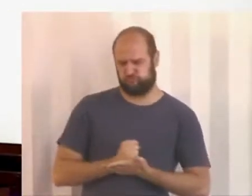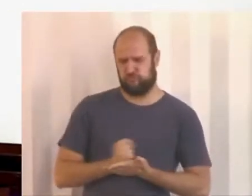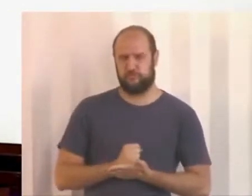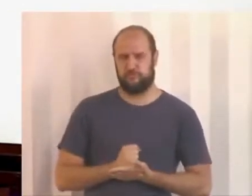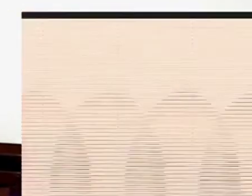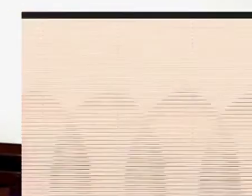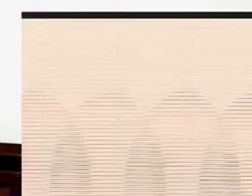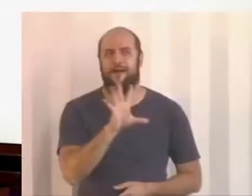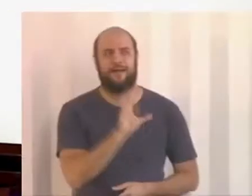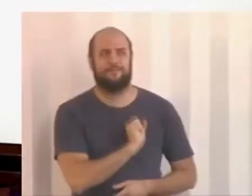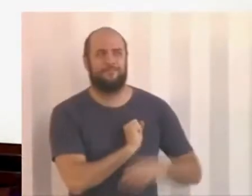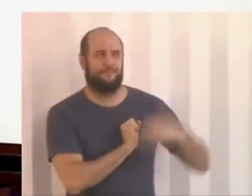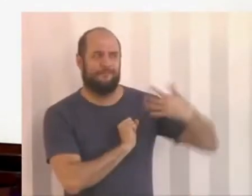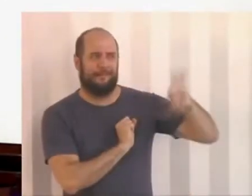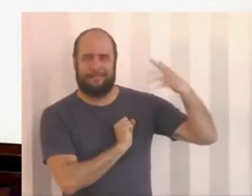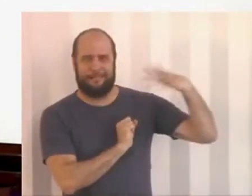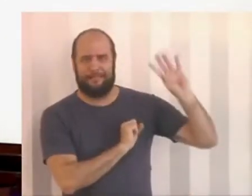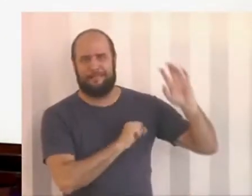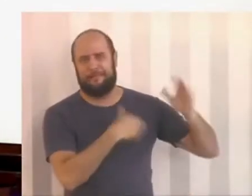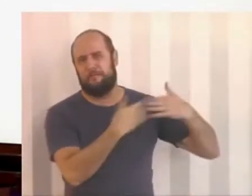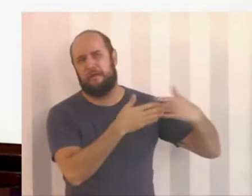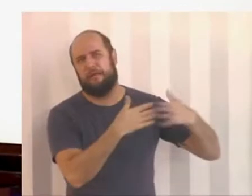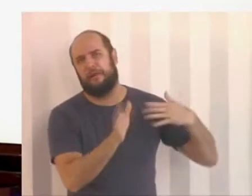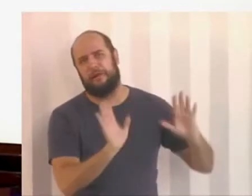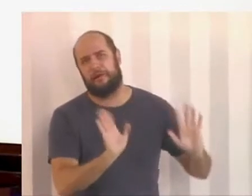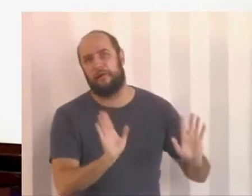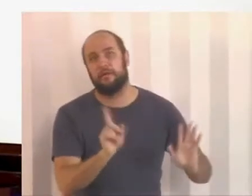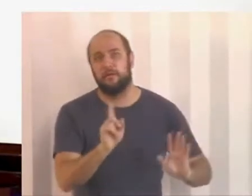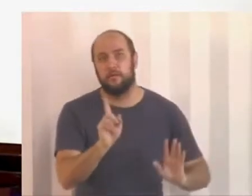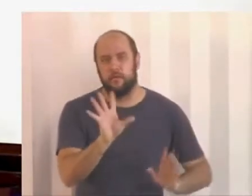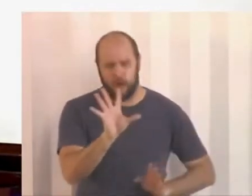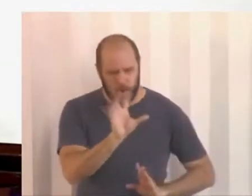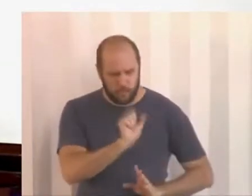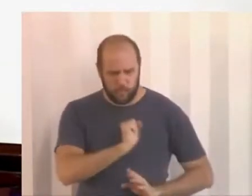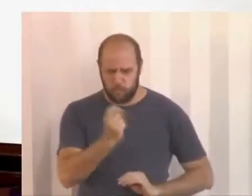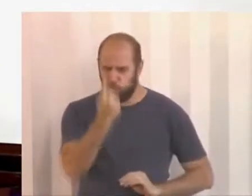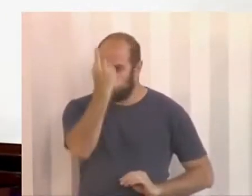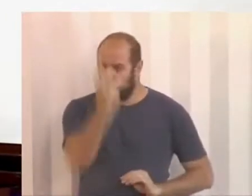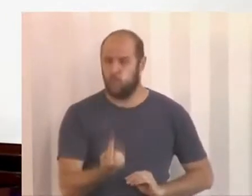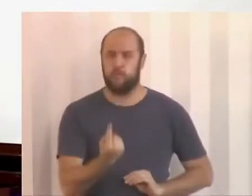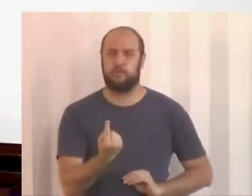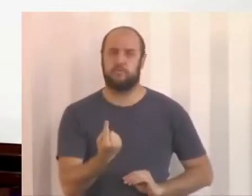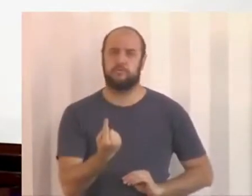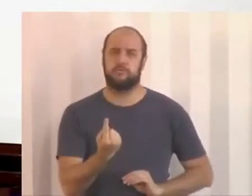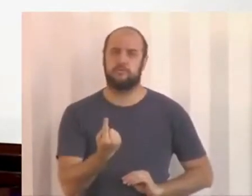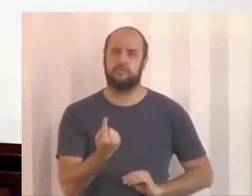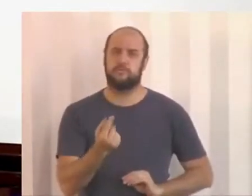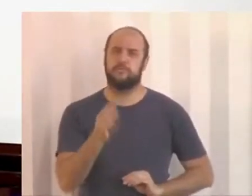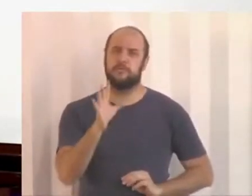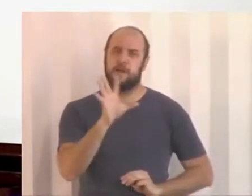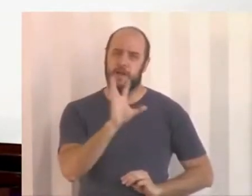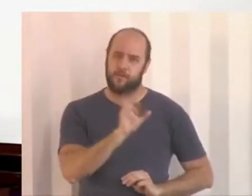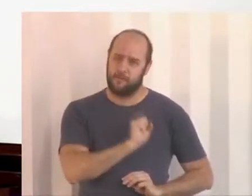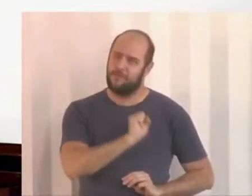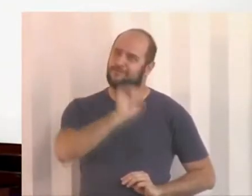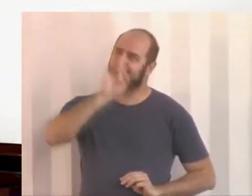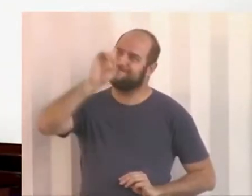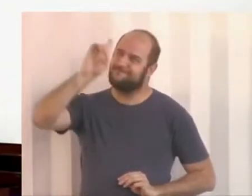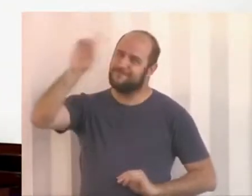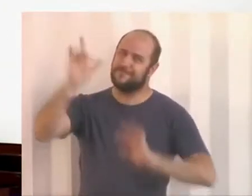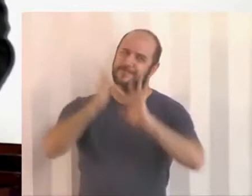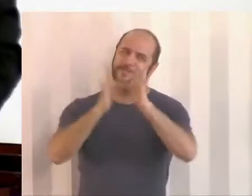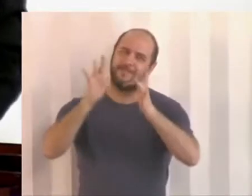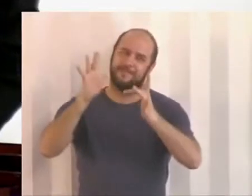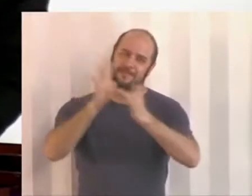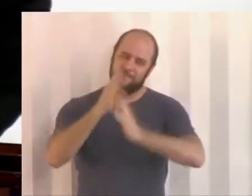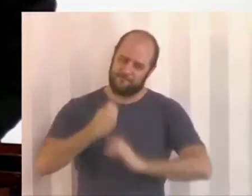por aí falando. Esse amor é um amor único. Por quê? Porque esse amor é um amor que foi derramado sobre nós por meio do Espírito Santo.